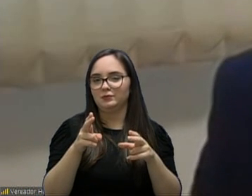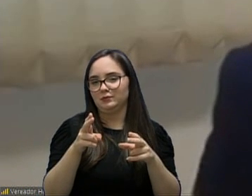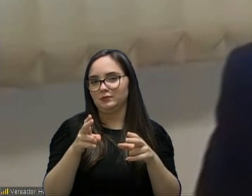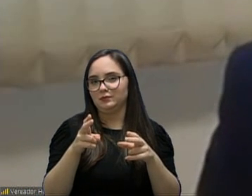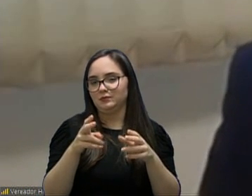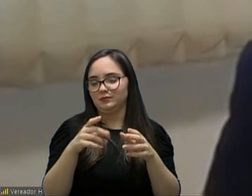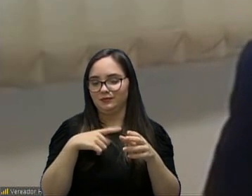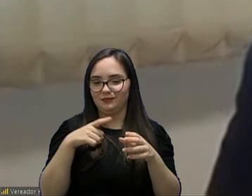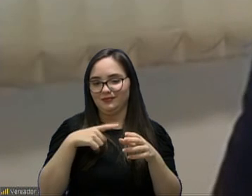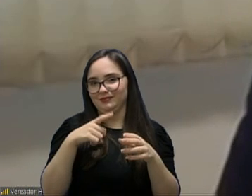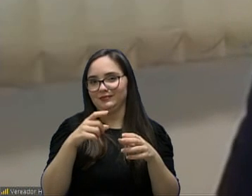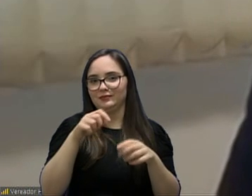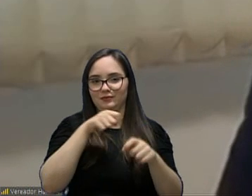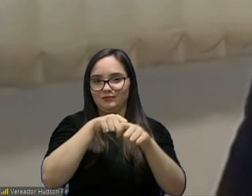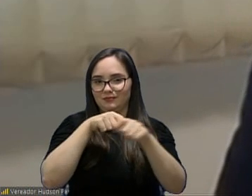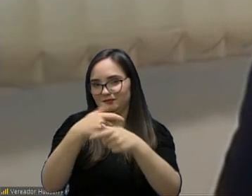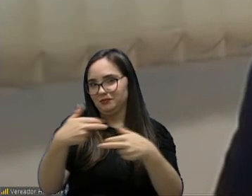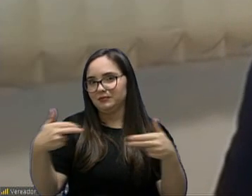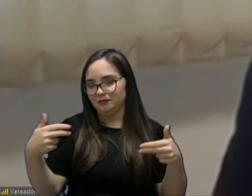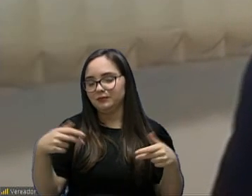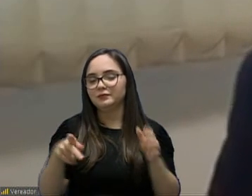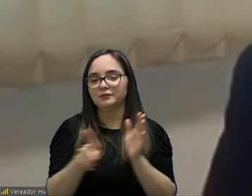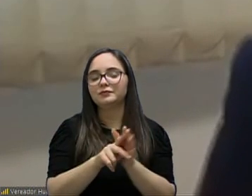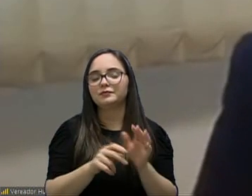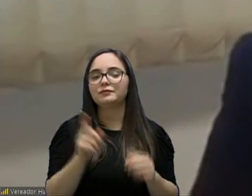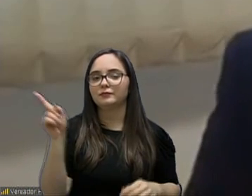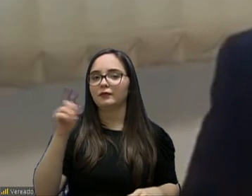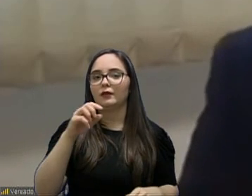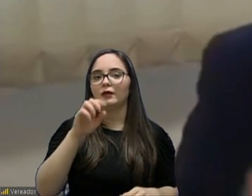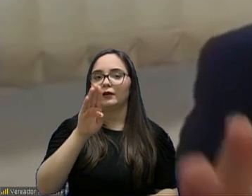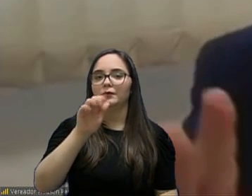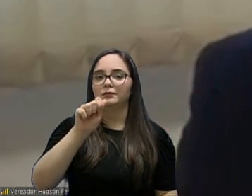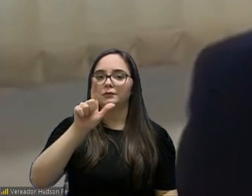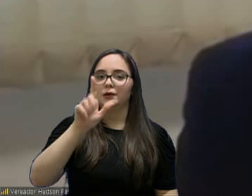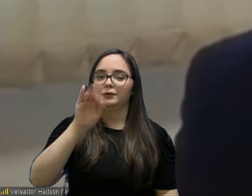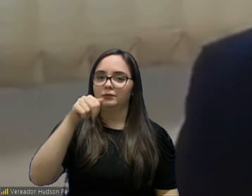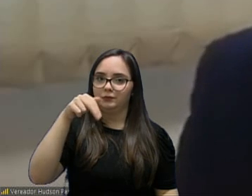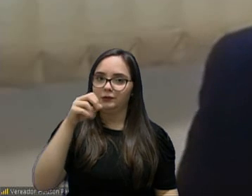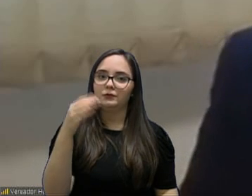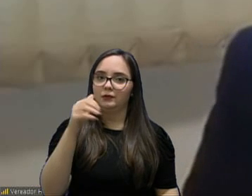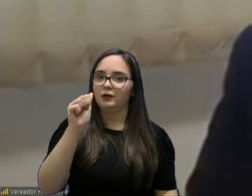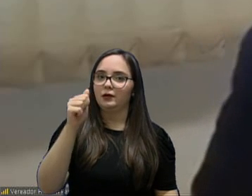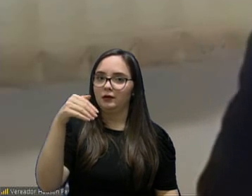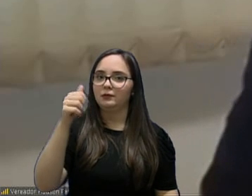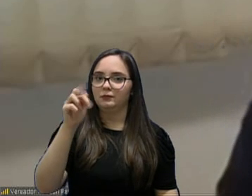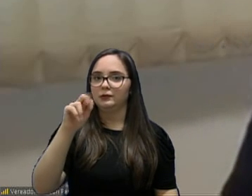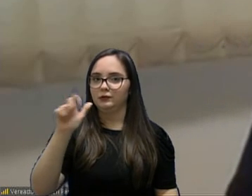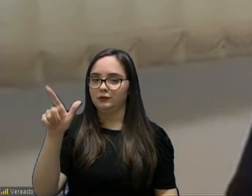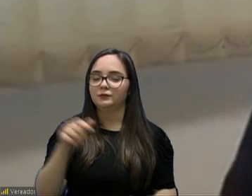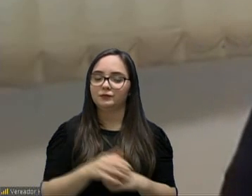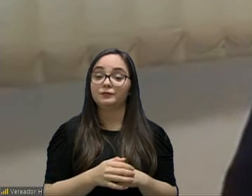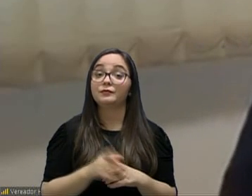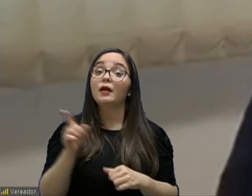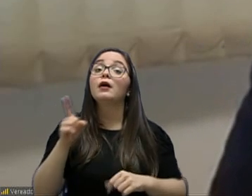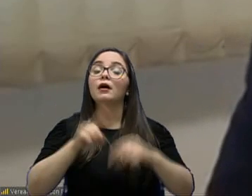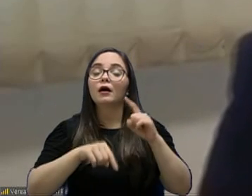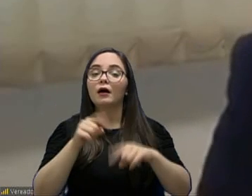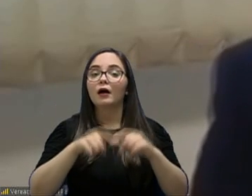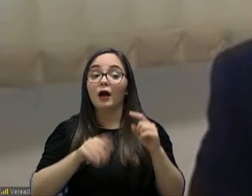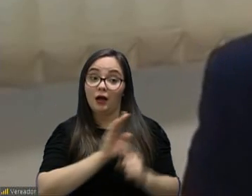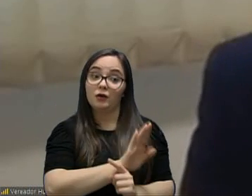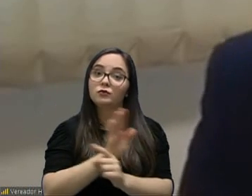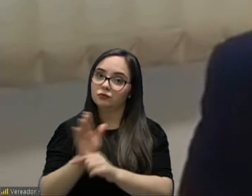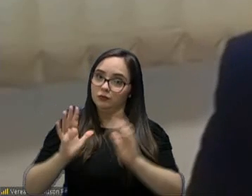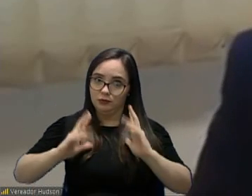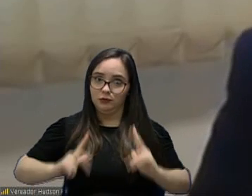cedidas através de uma parceria com a Fundação Baldírio do Amaral. Esse equipamento, ele faz uma desinfecção, mas também não dá